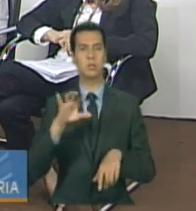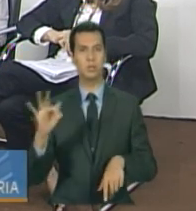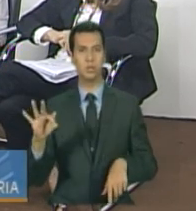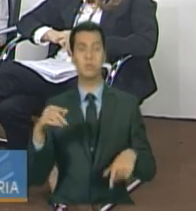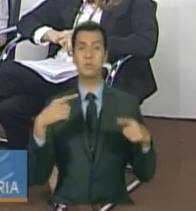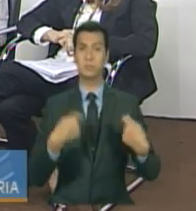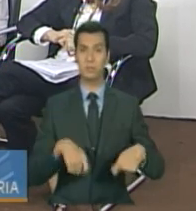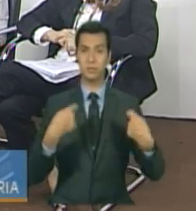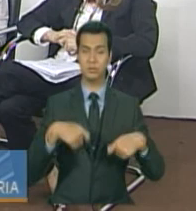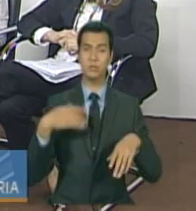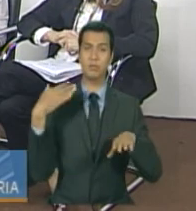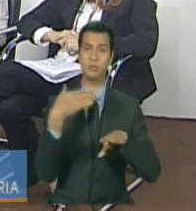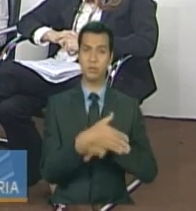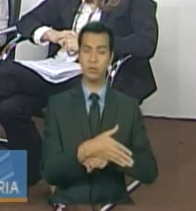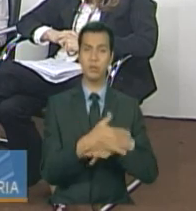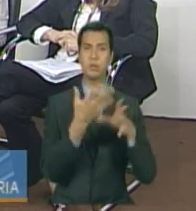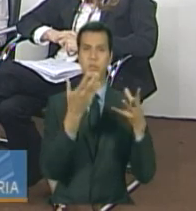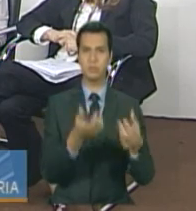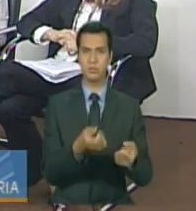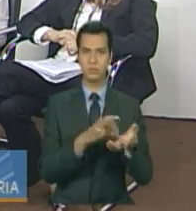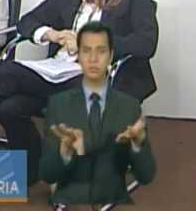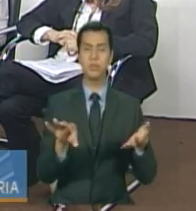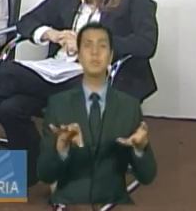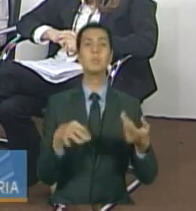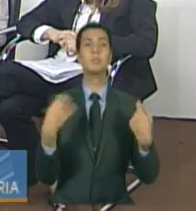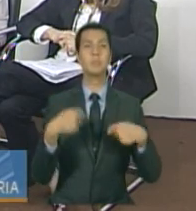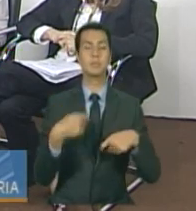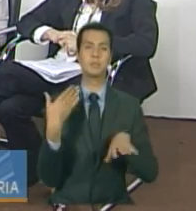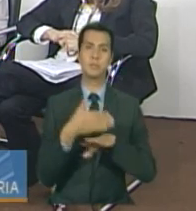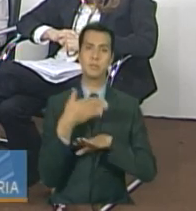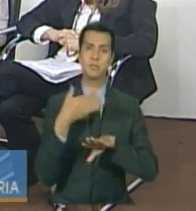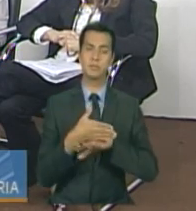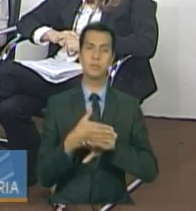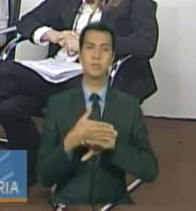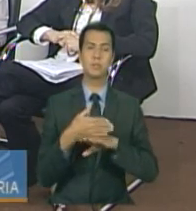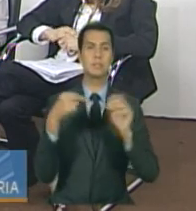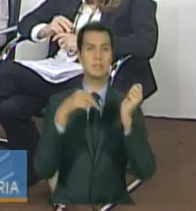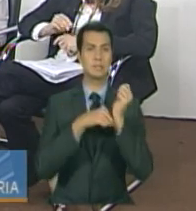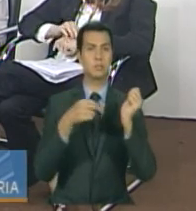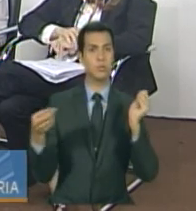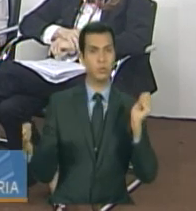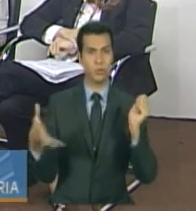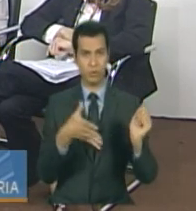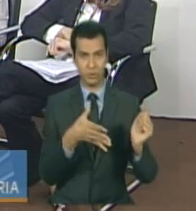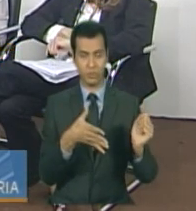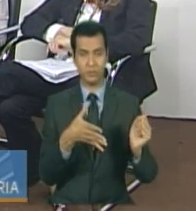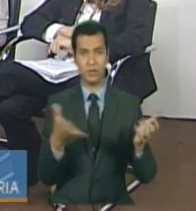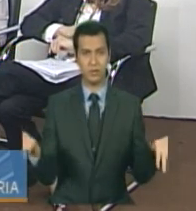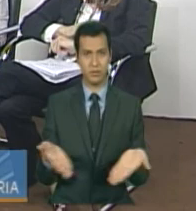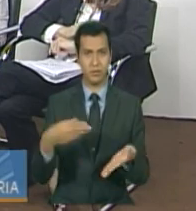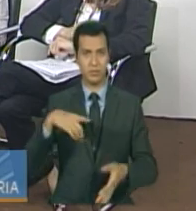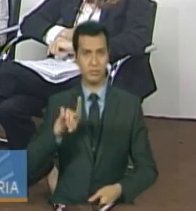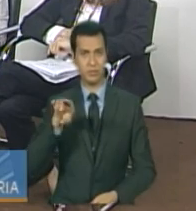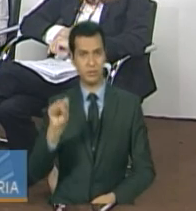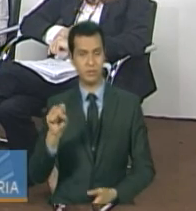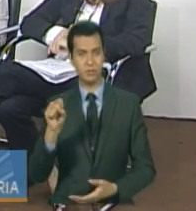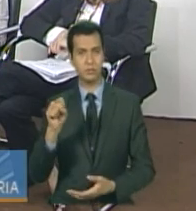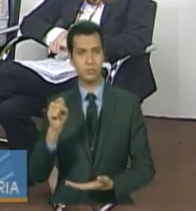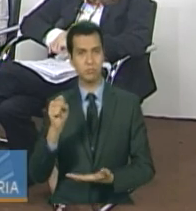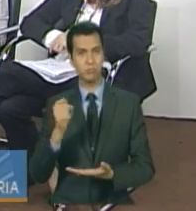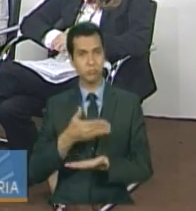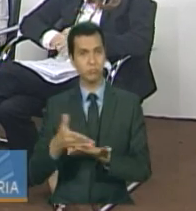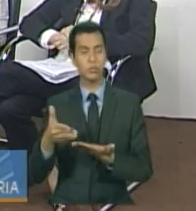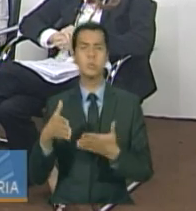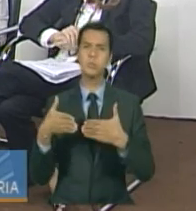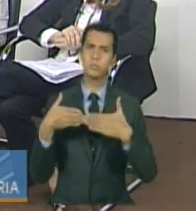ter acesso a essa nova senha que está sendo implantada pelo Ministério do Desenvolvimento Social e Combate à Fome. Camila, eu queria que